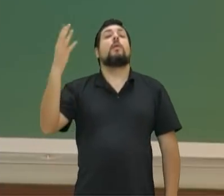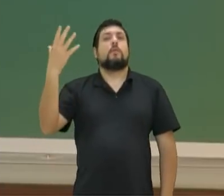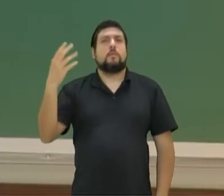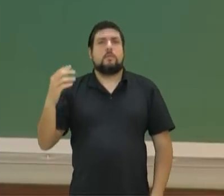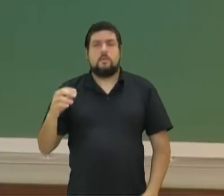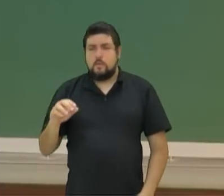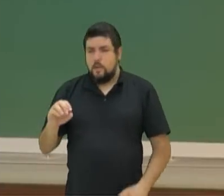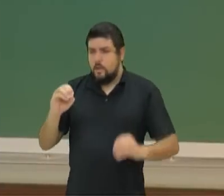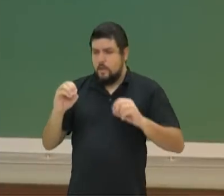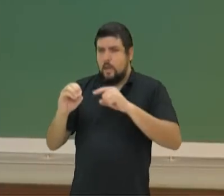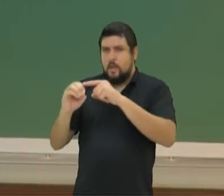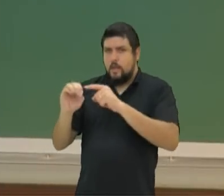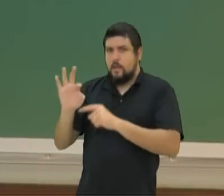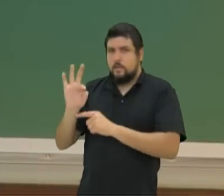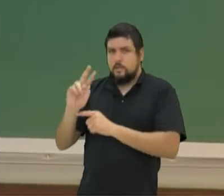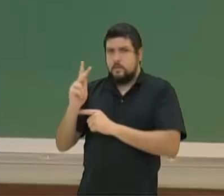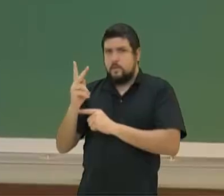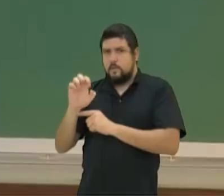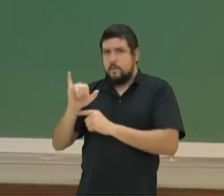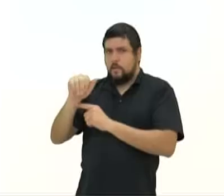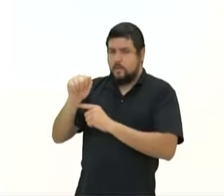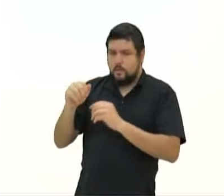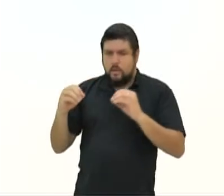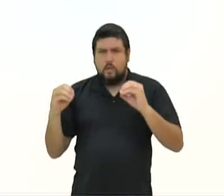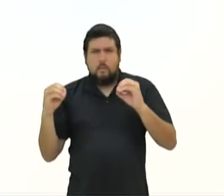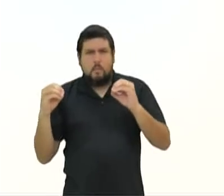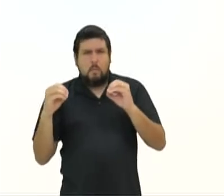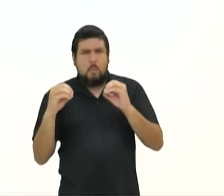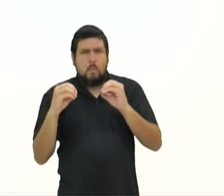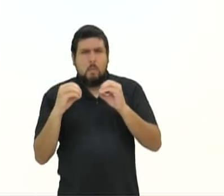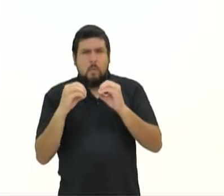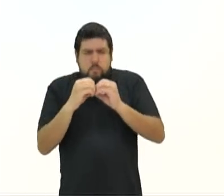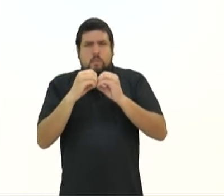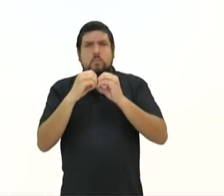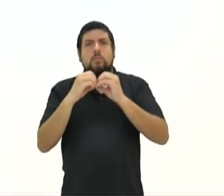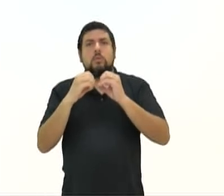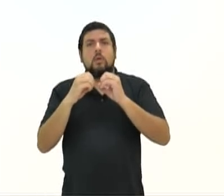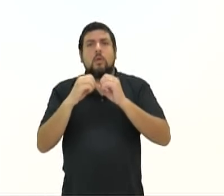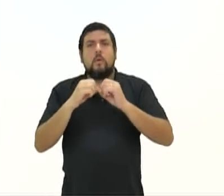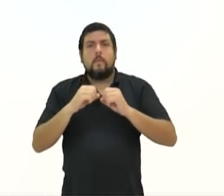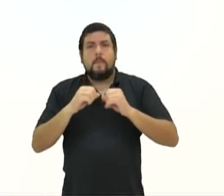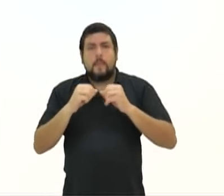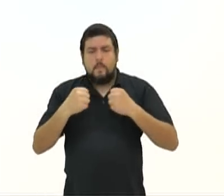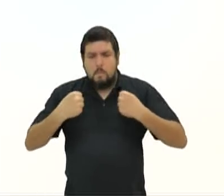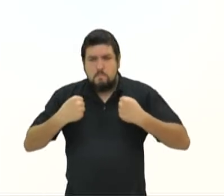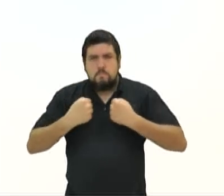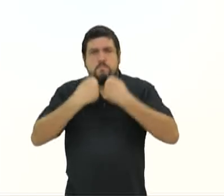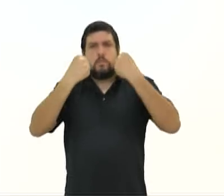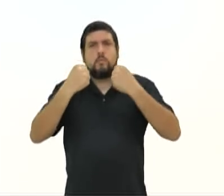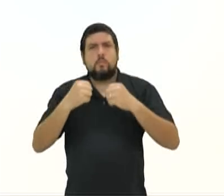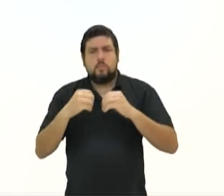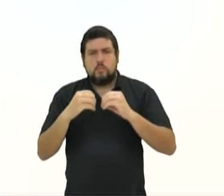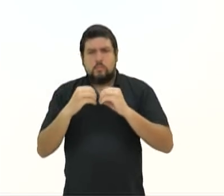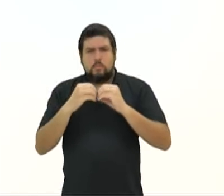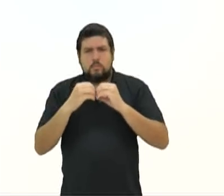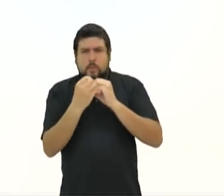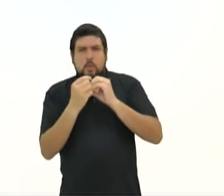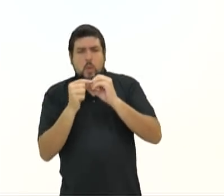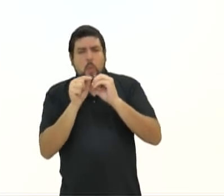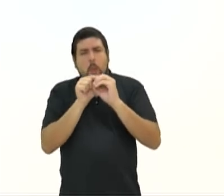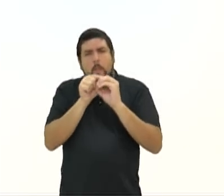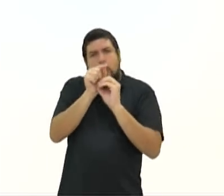se chocou com a Terra. E esse choque com a Terra fez com que pedaços dela se